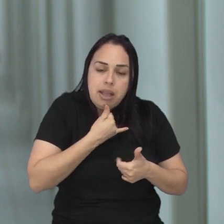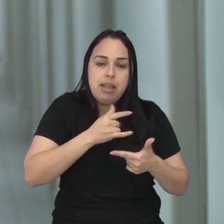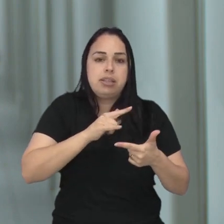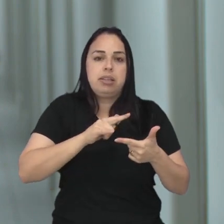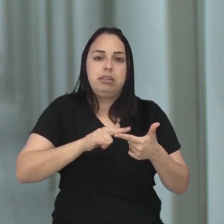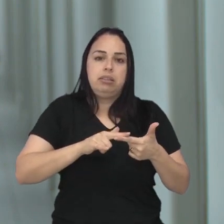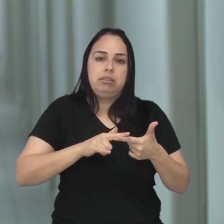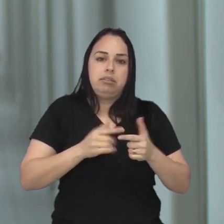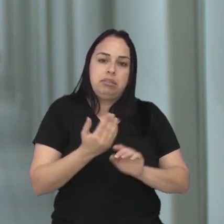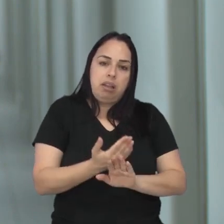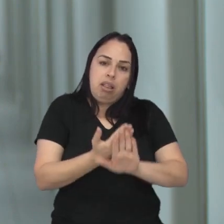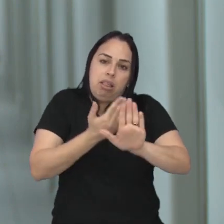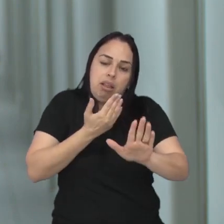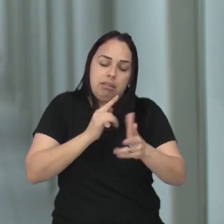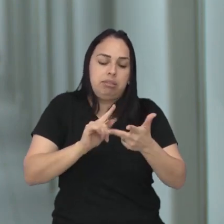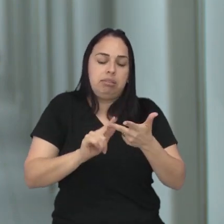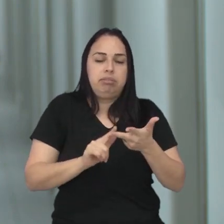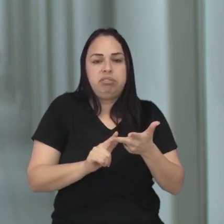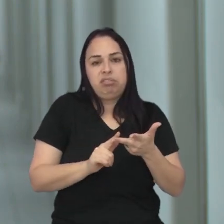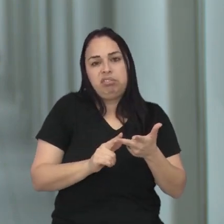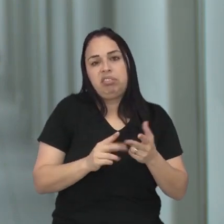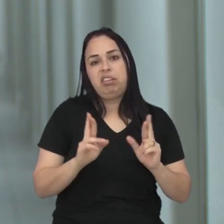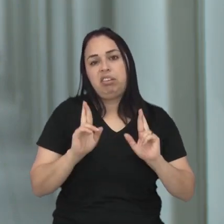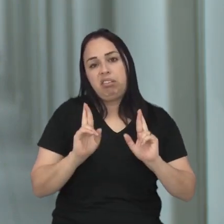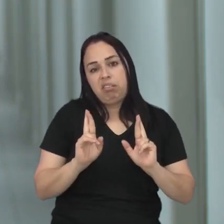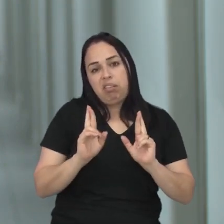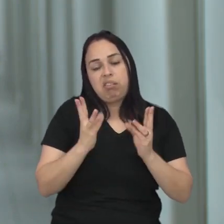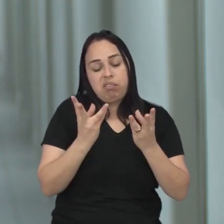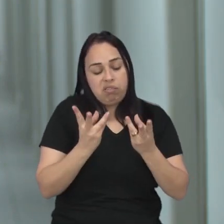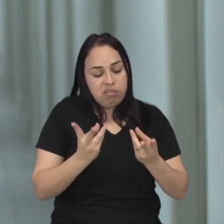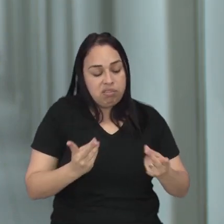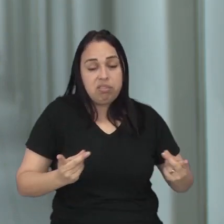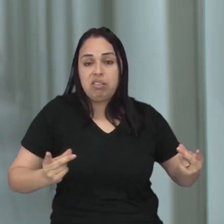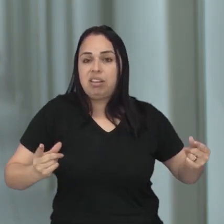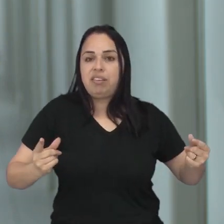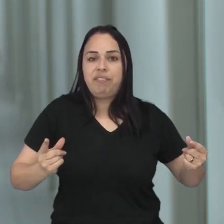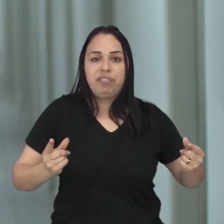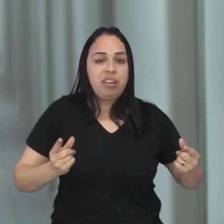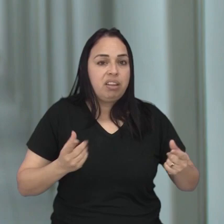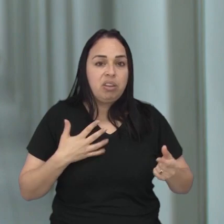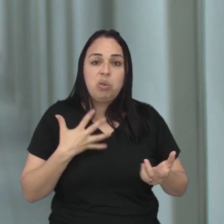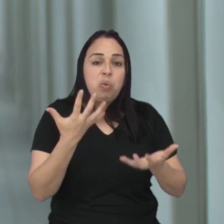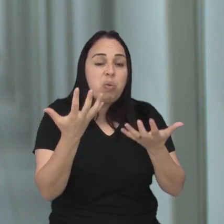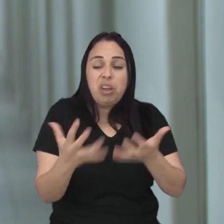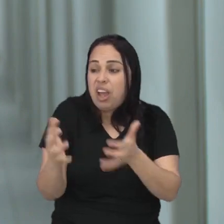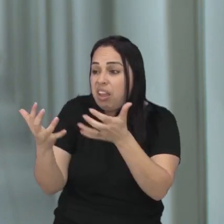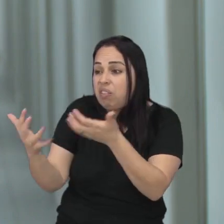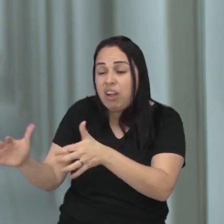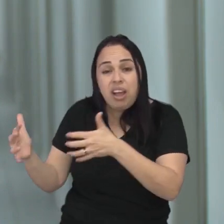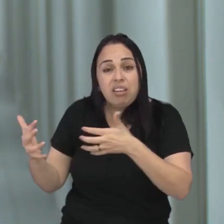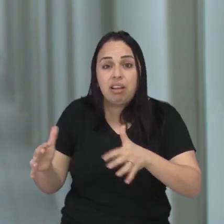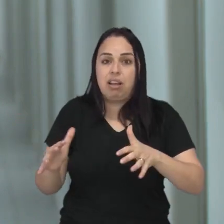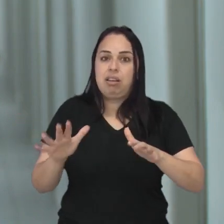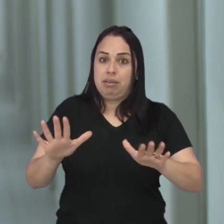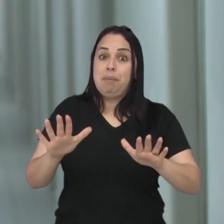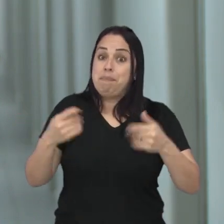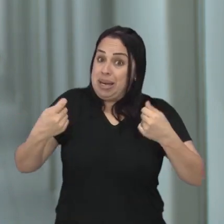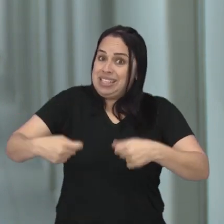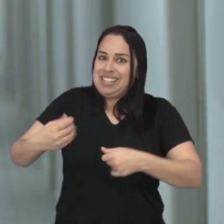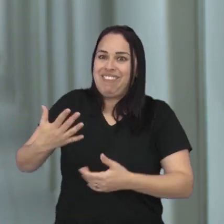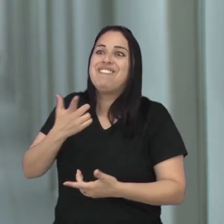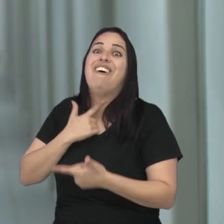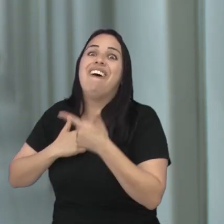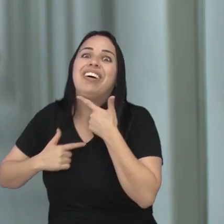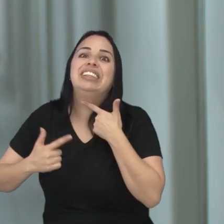exemplo, tristeza, apatia, desesperança, quando a pessoa ela vai deixando de ter desejo, porque a vida precisa